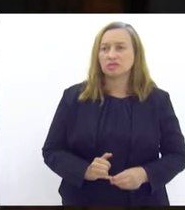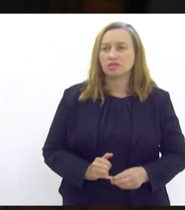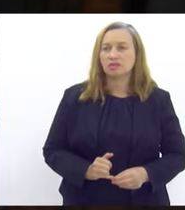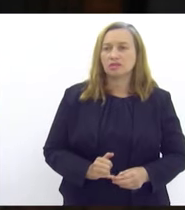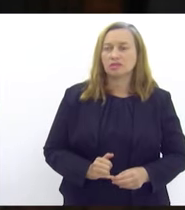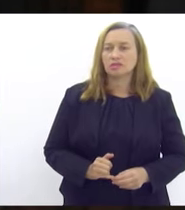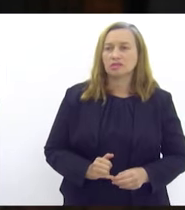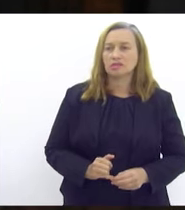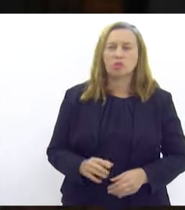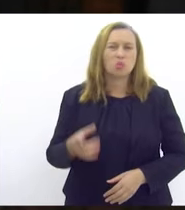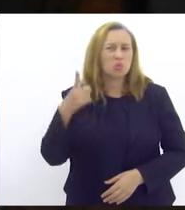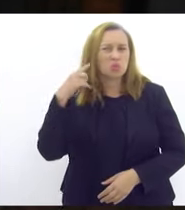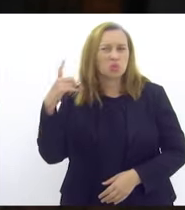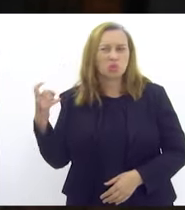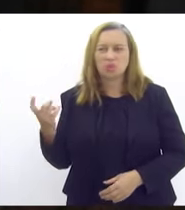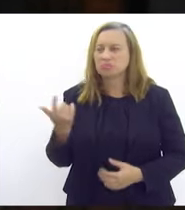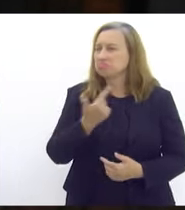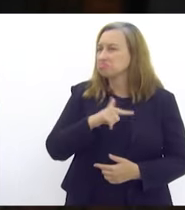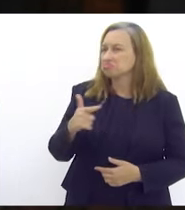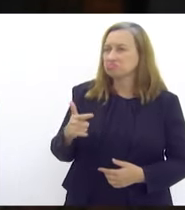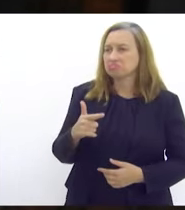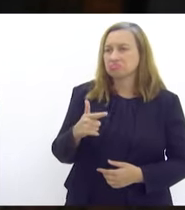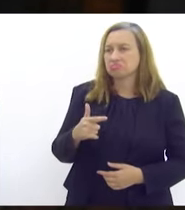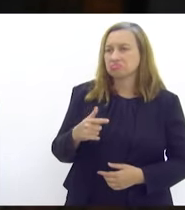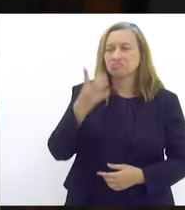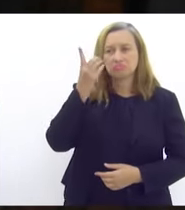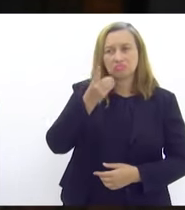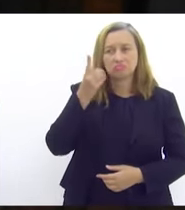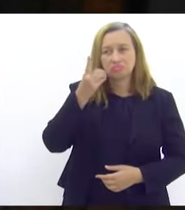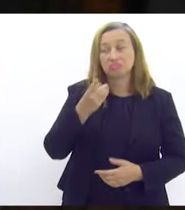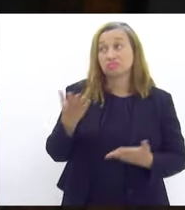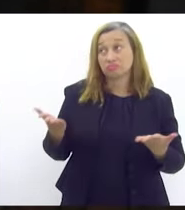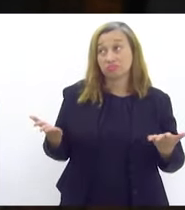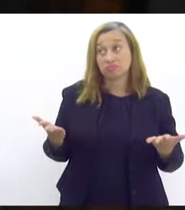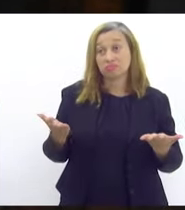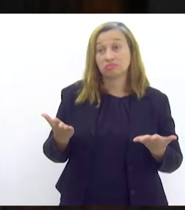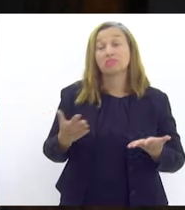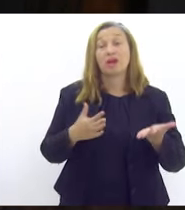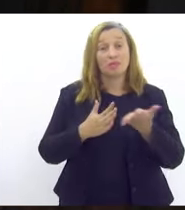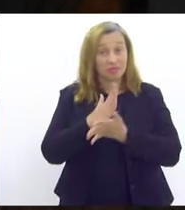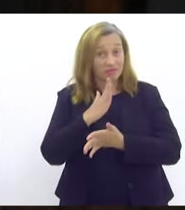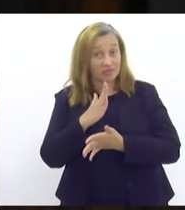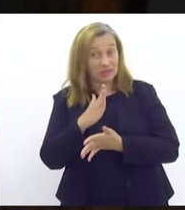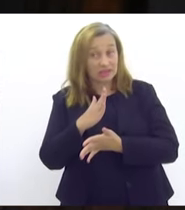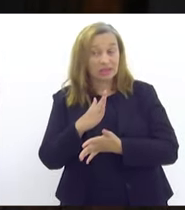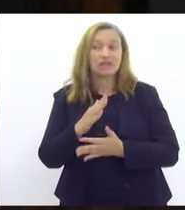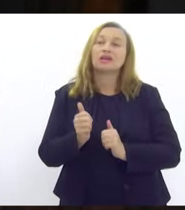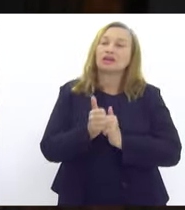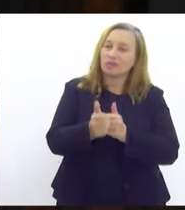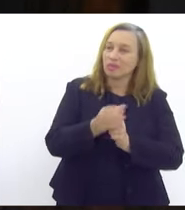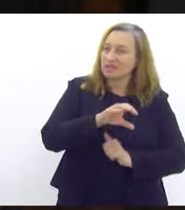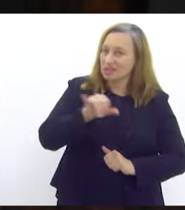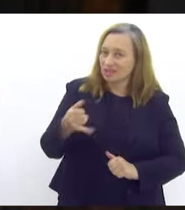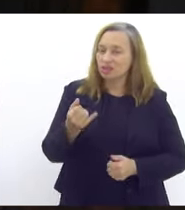Não está saindo o som, deputada. Ela apresentou ali favorável. Acompanha a CCJ.